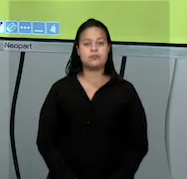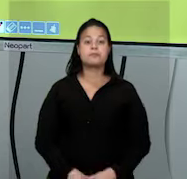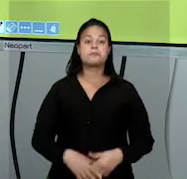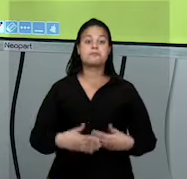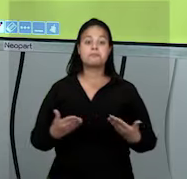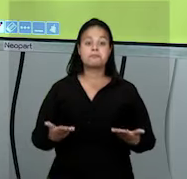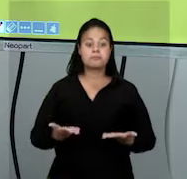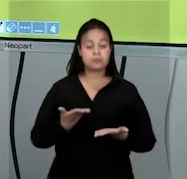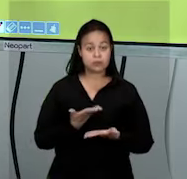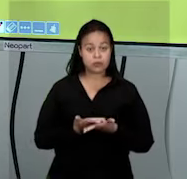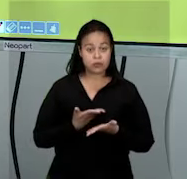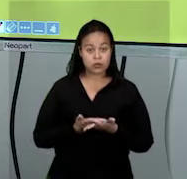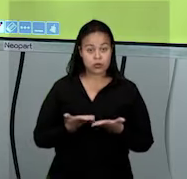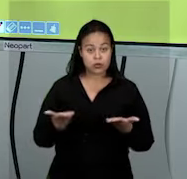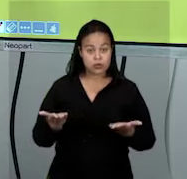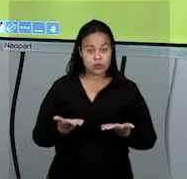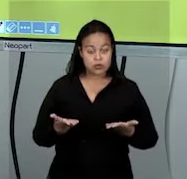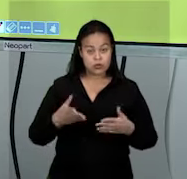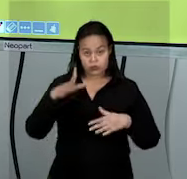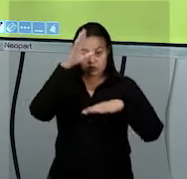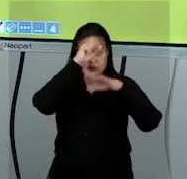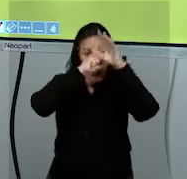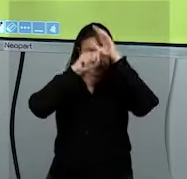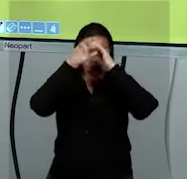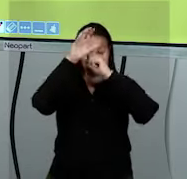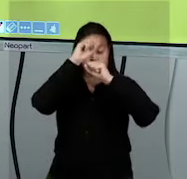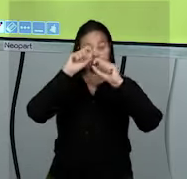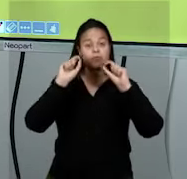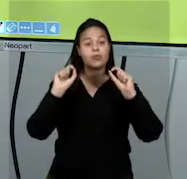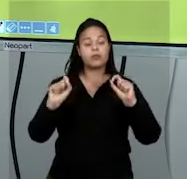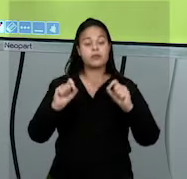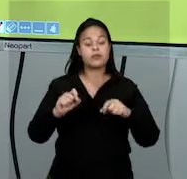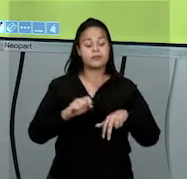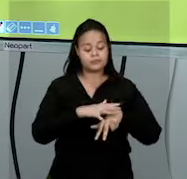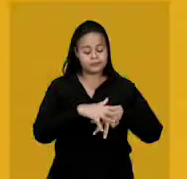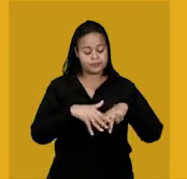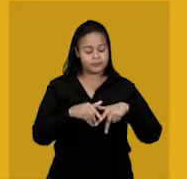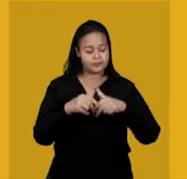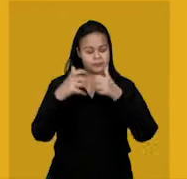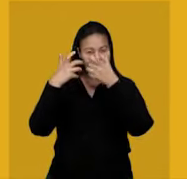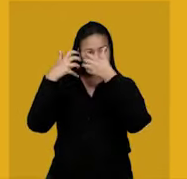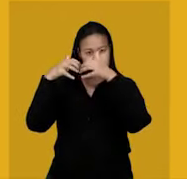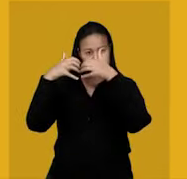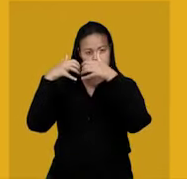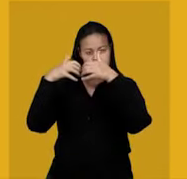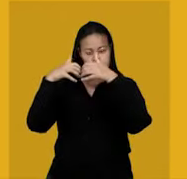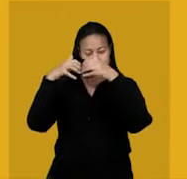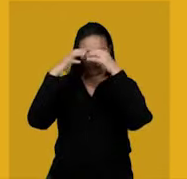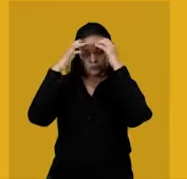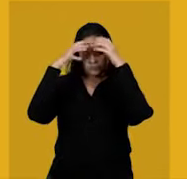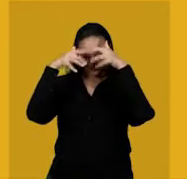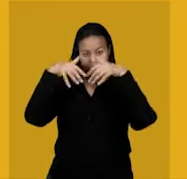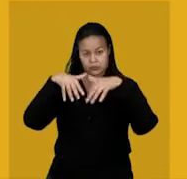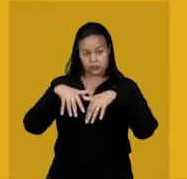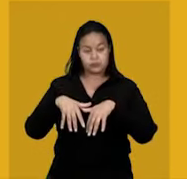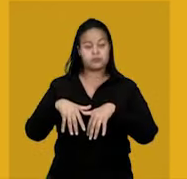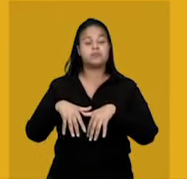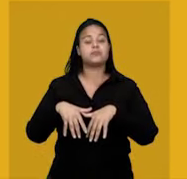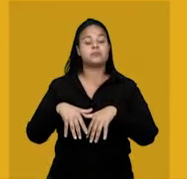Na aula de hoje, nós aprendemos sobre sistema nervoso. No tema sistema